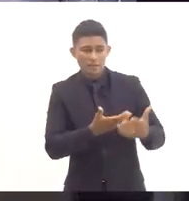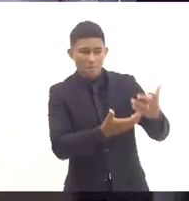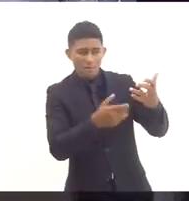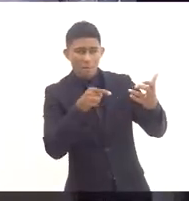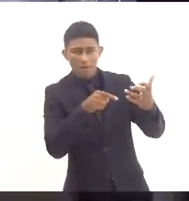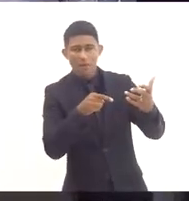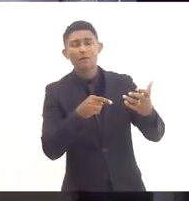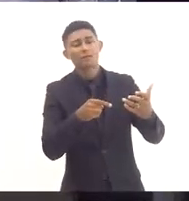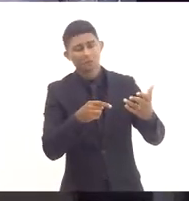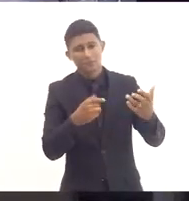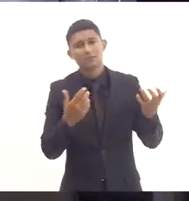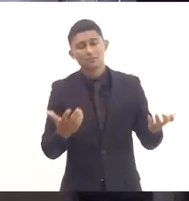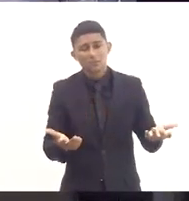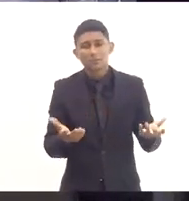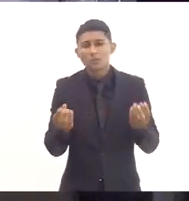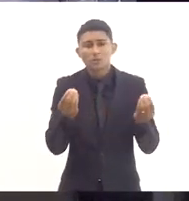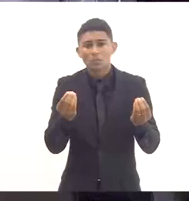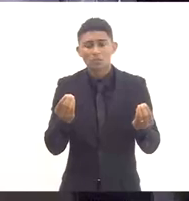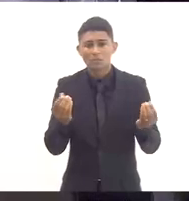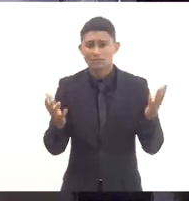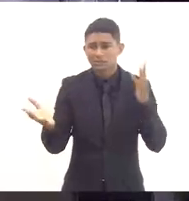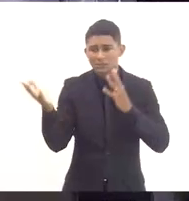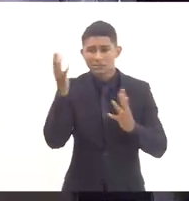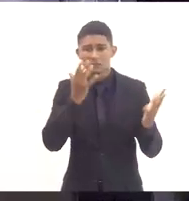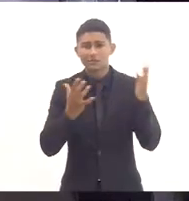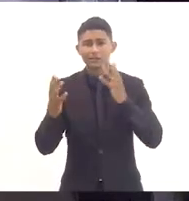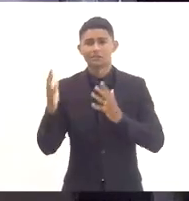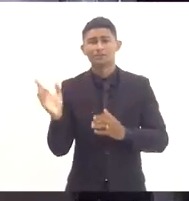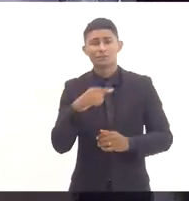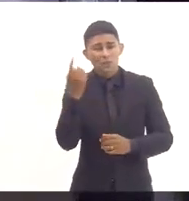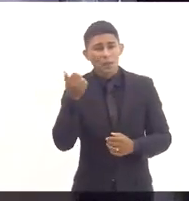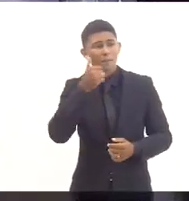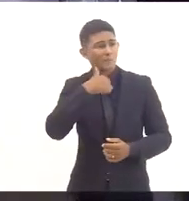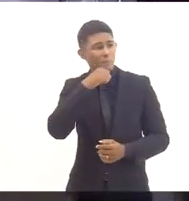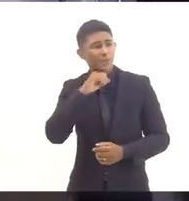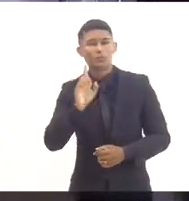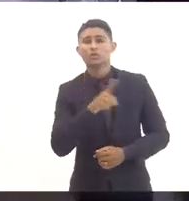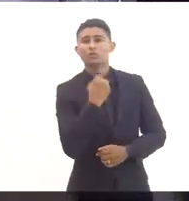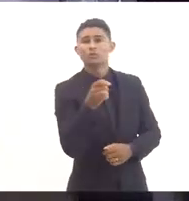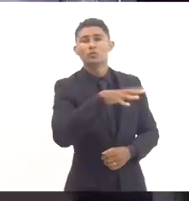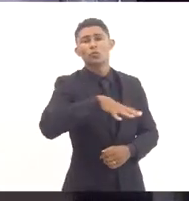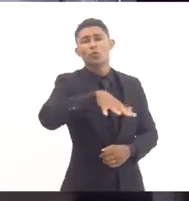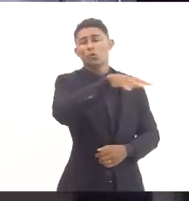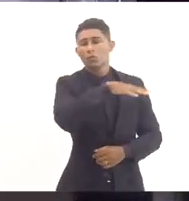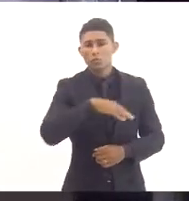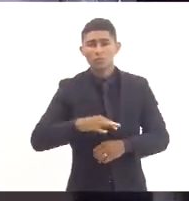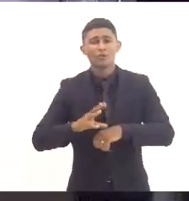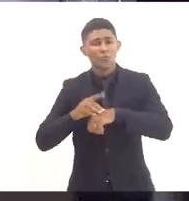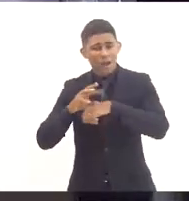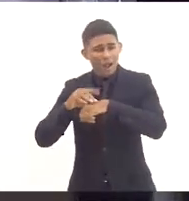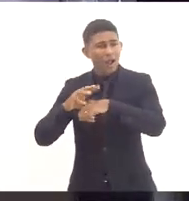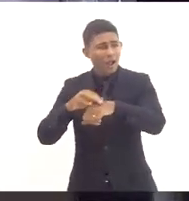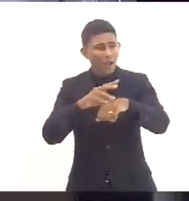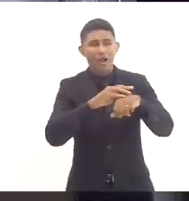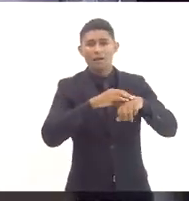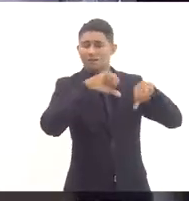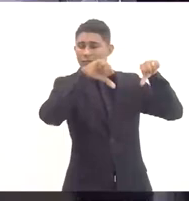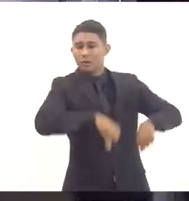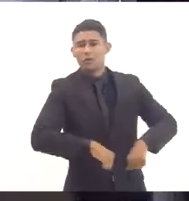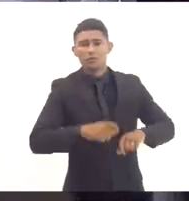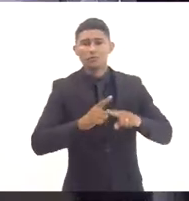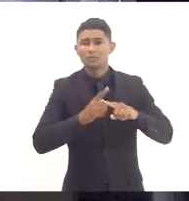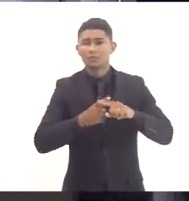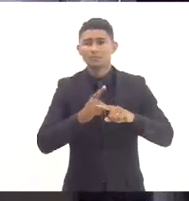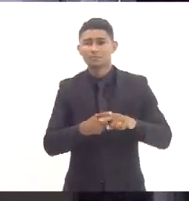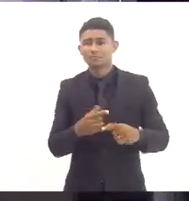não não tem como nós mães estamos a 2 e nós estamos a um passo da loucura porque não tem